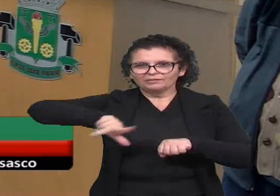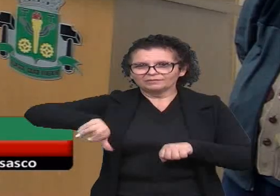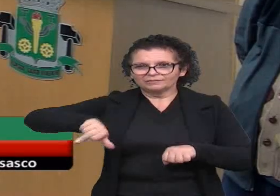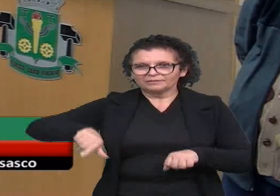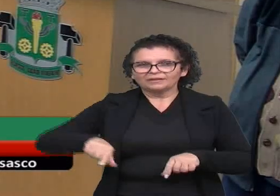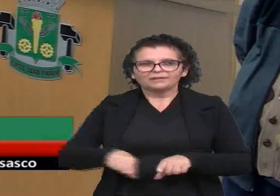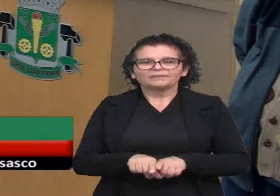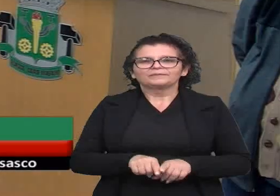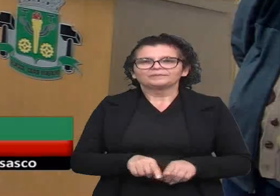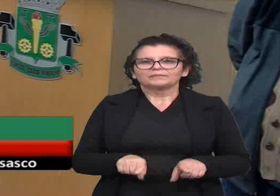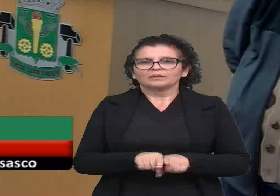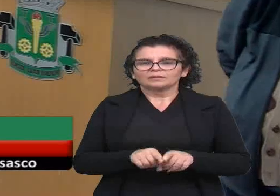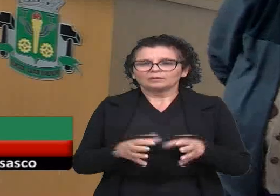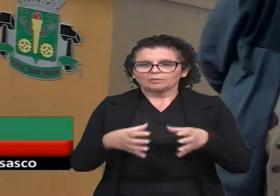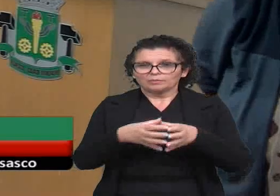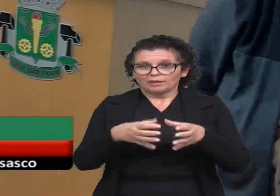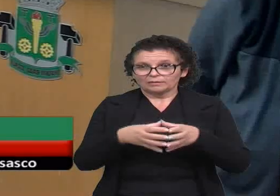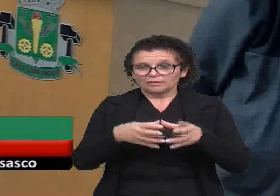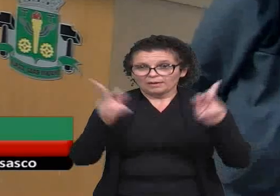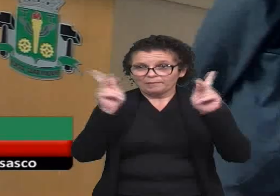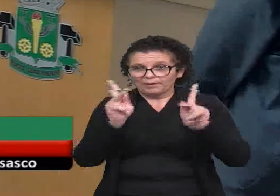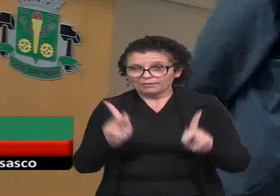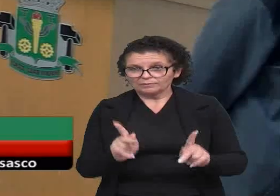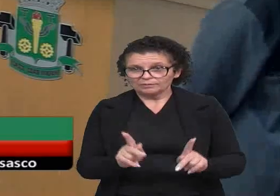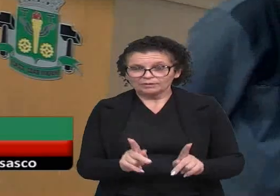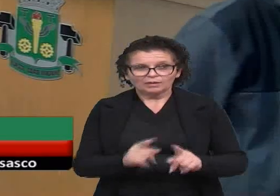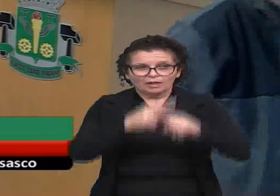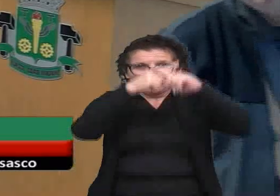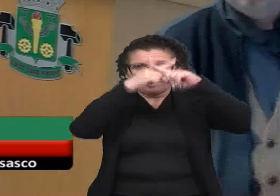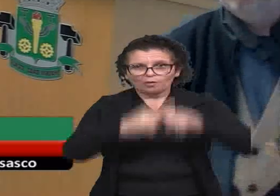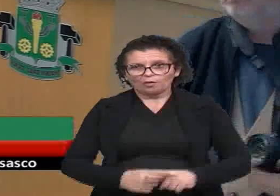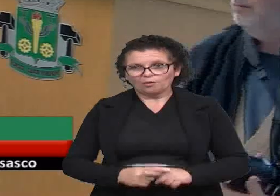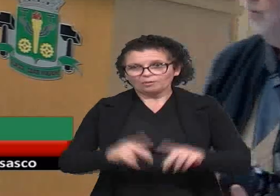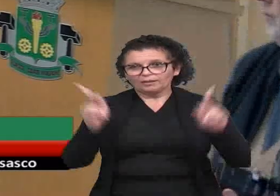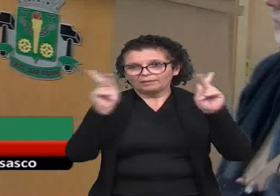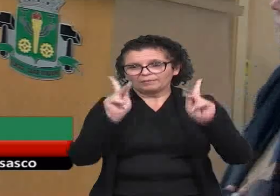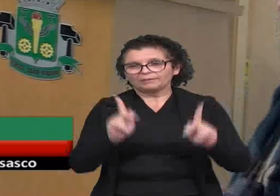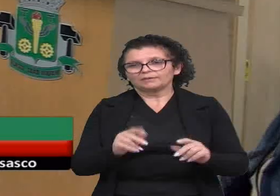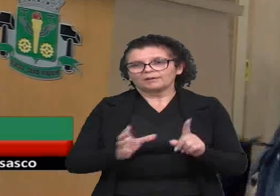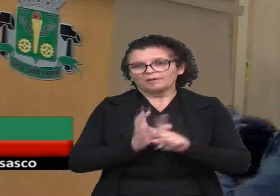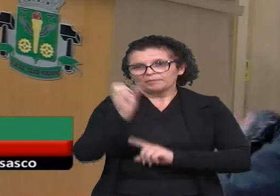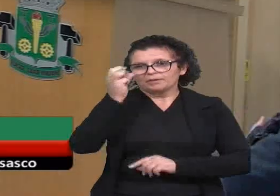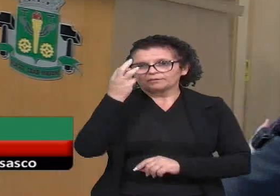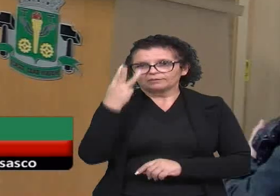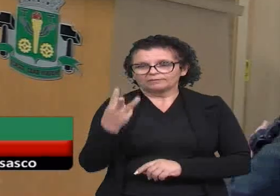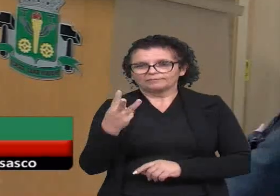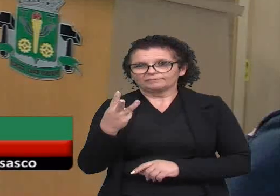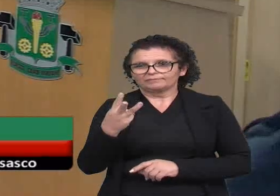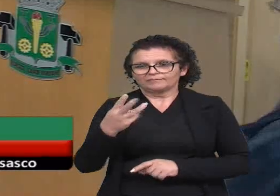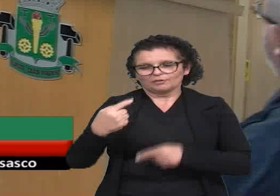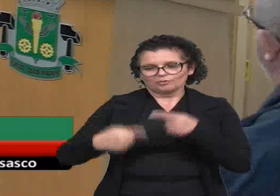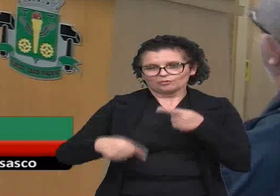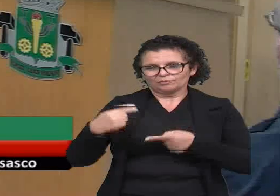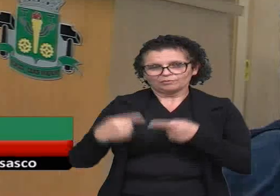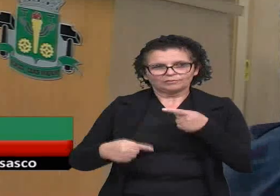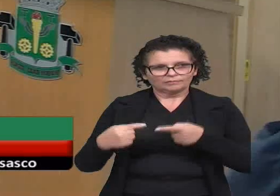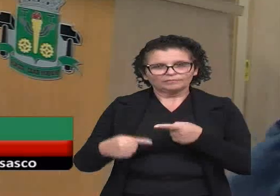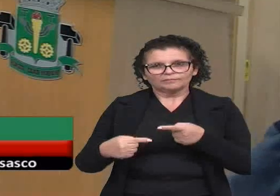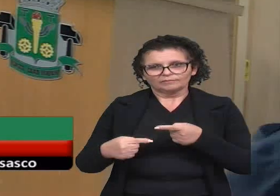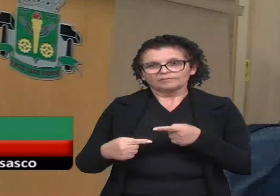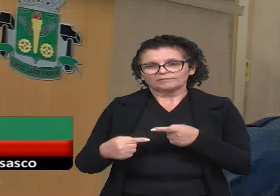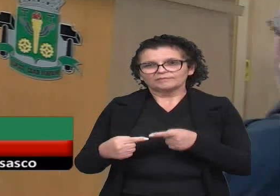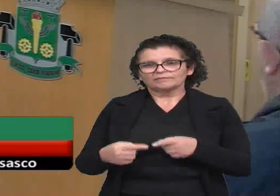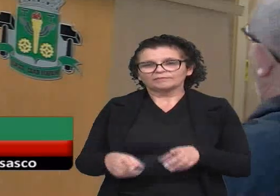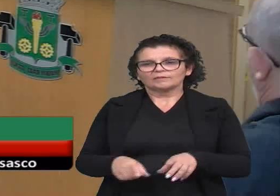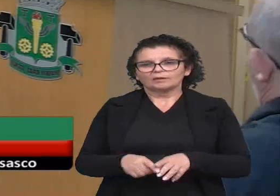Clube, tricampeão da Copa da Paz, na categoria 35+. Está em discussão a moção de